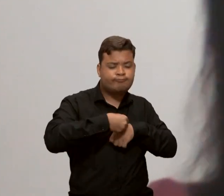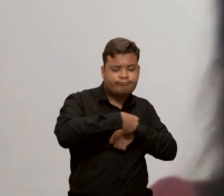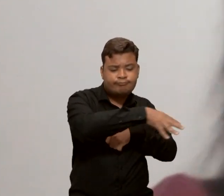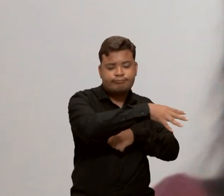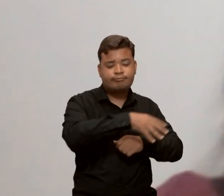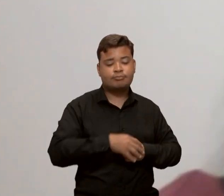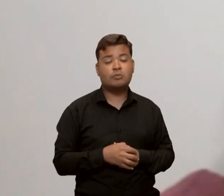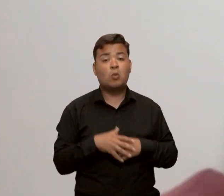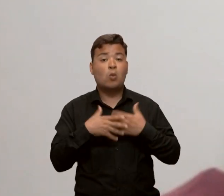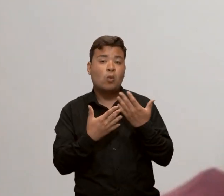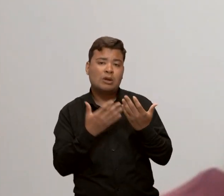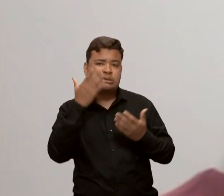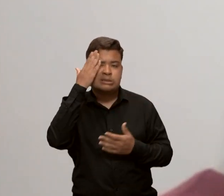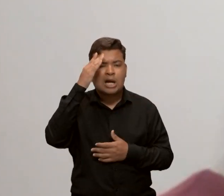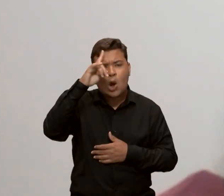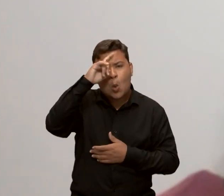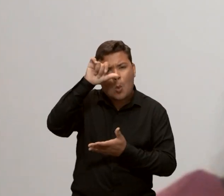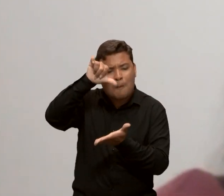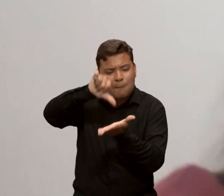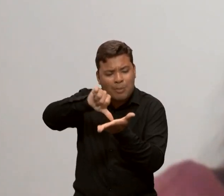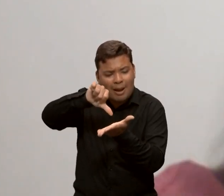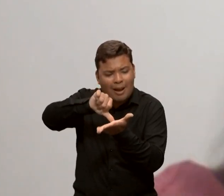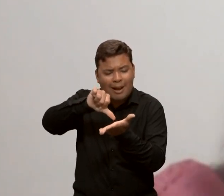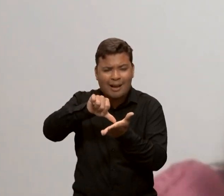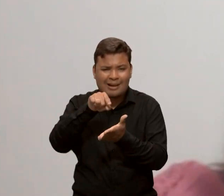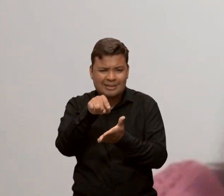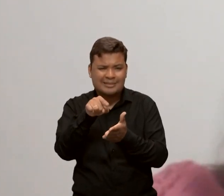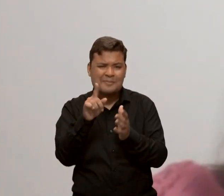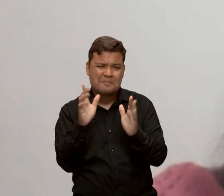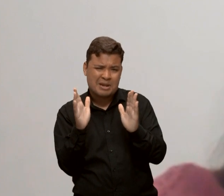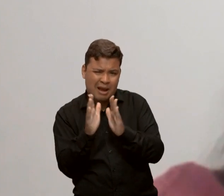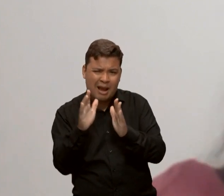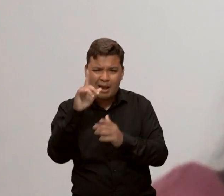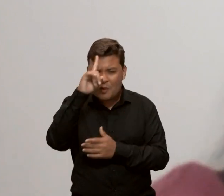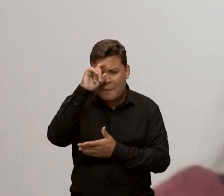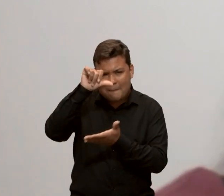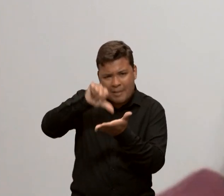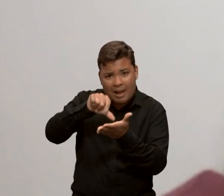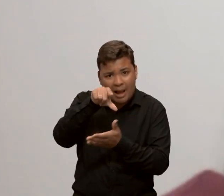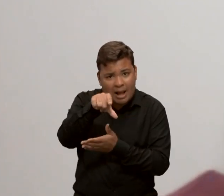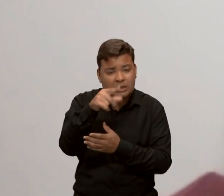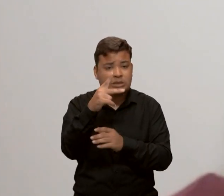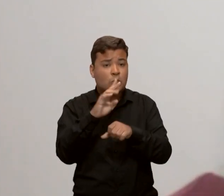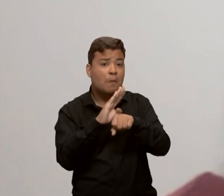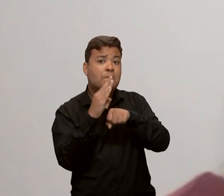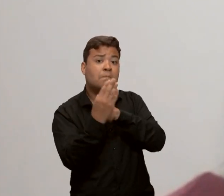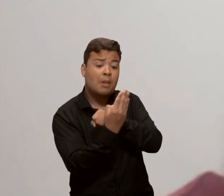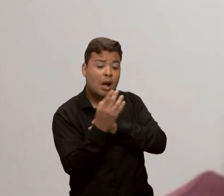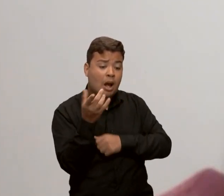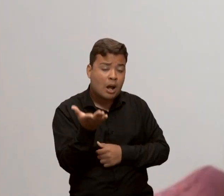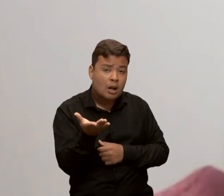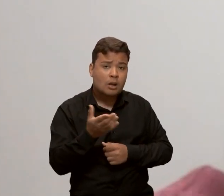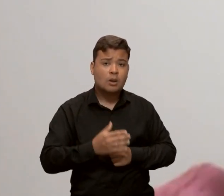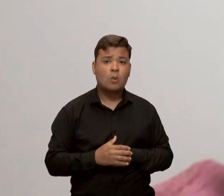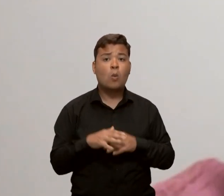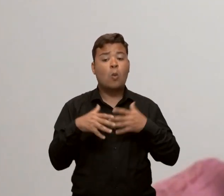lá do seu bairro, né? Busca ajuda lá, nessas associações, né? Tem a Associação do